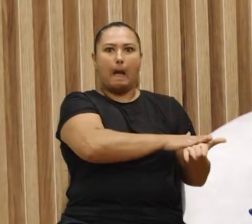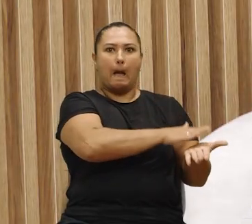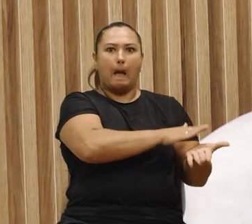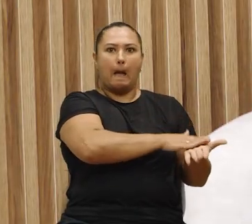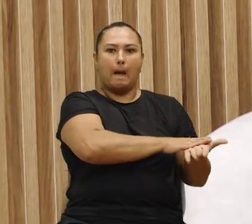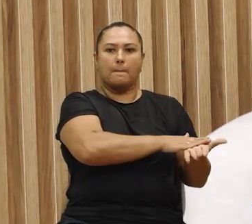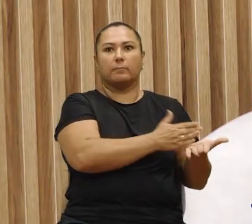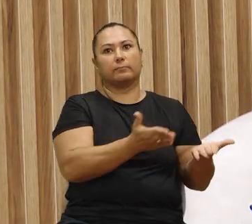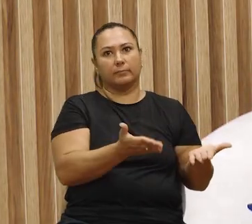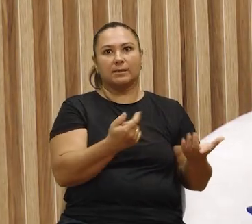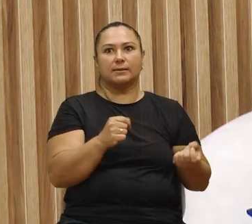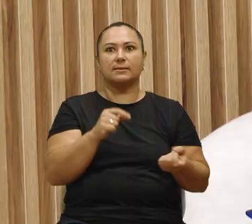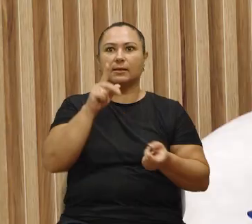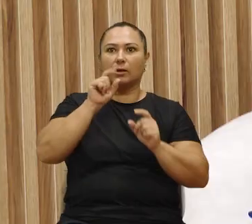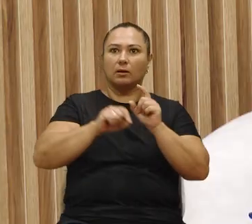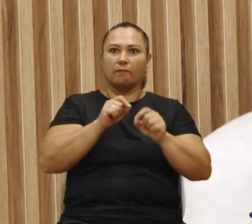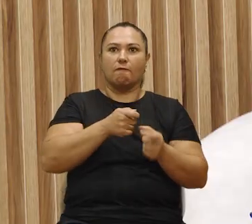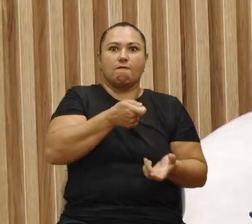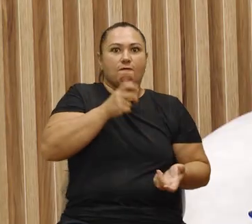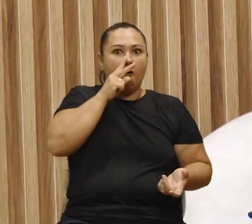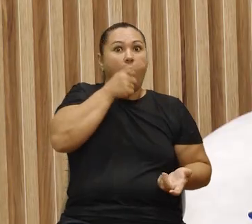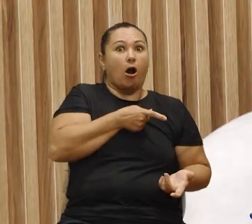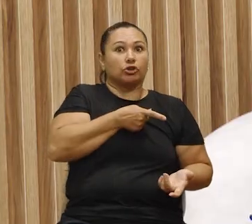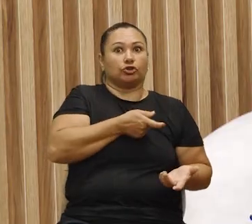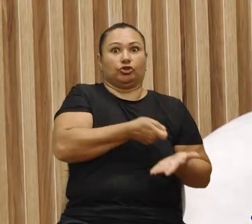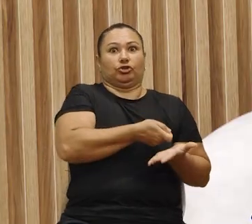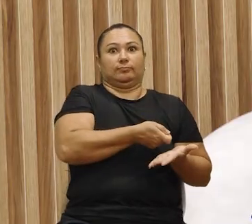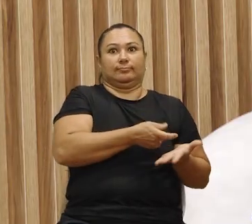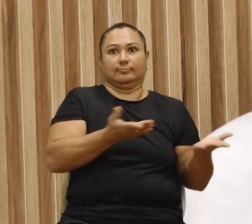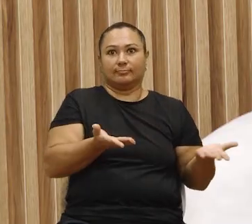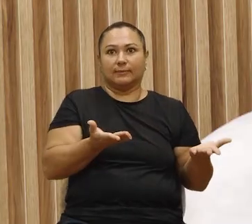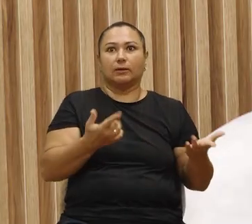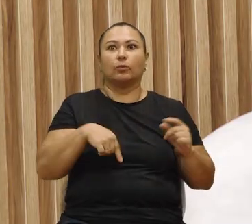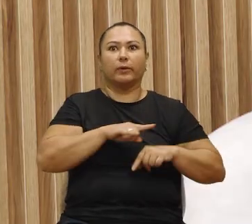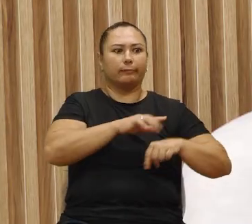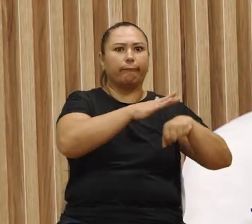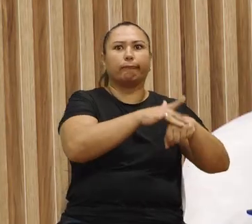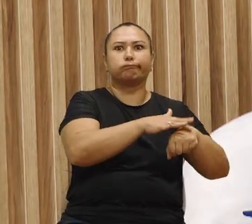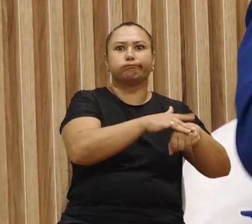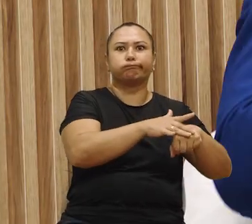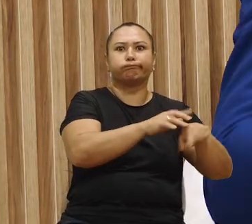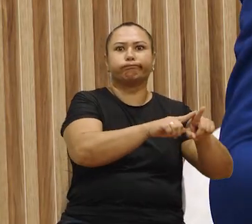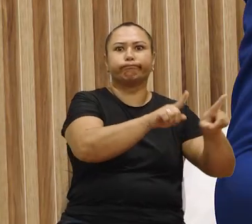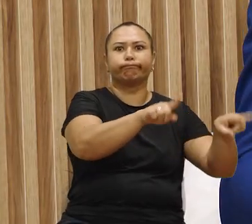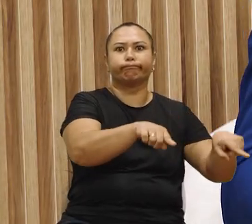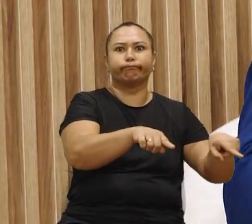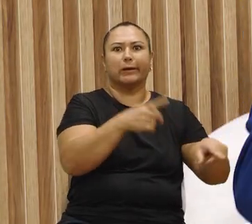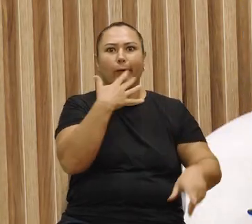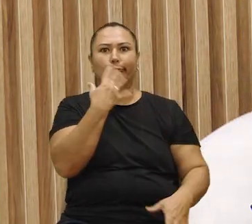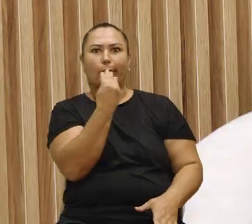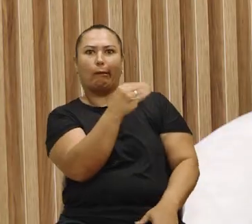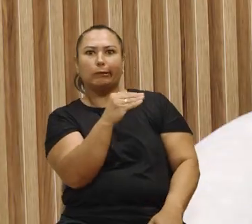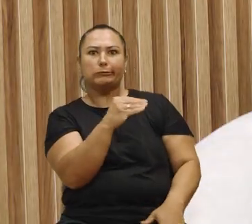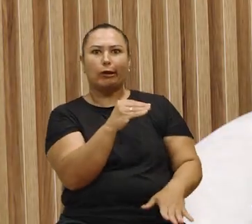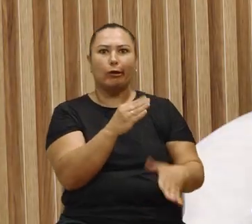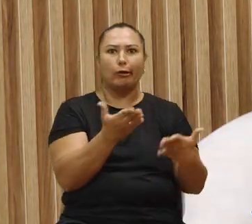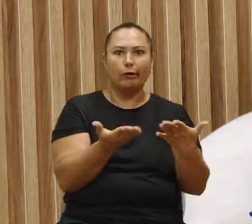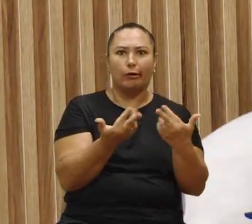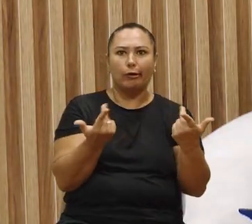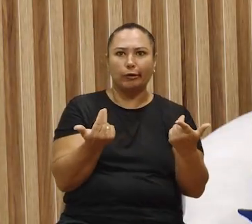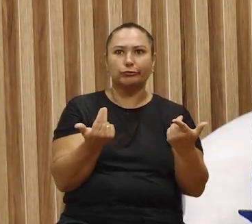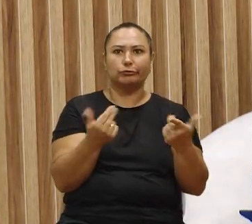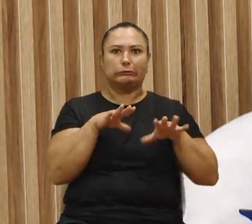com uma cobrança tão exigida ali, tão forte, para que não cause um adoecimento. Um assédio